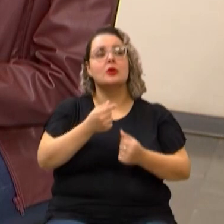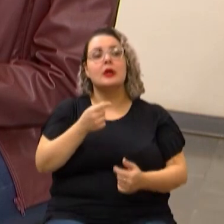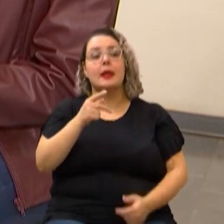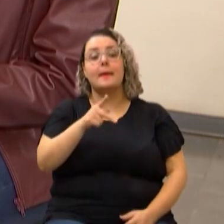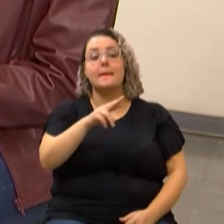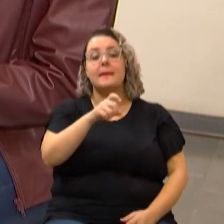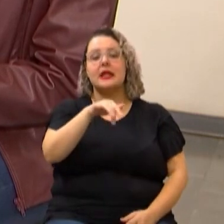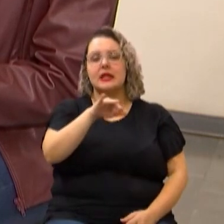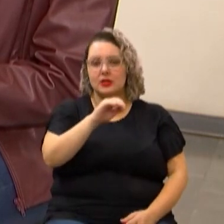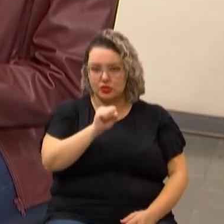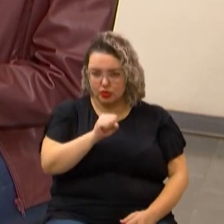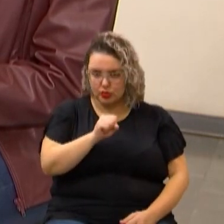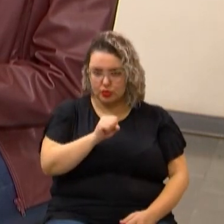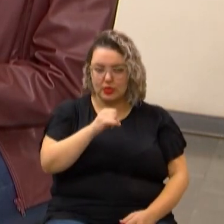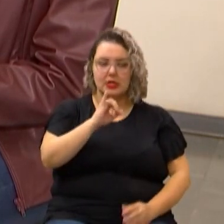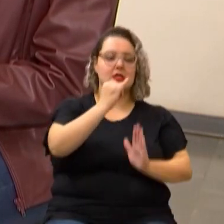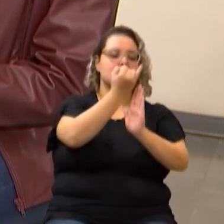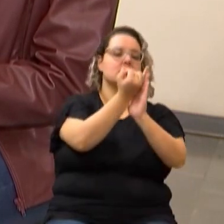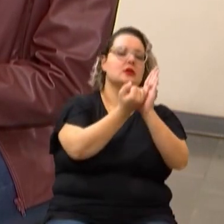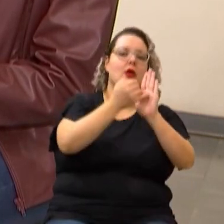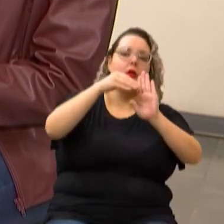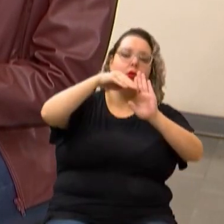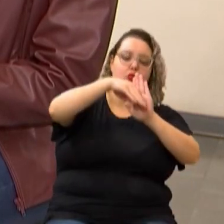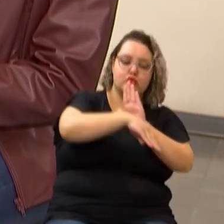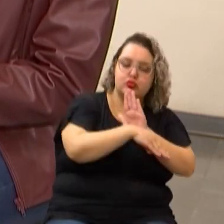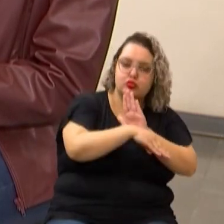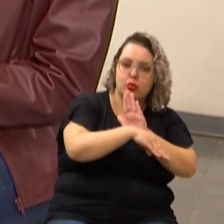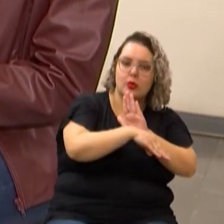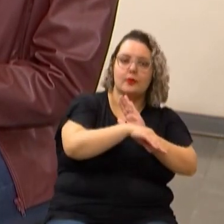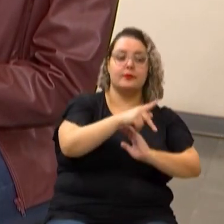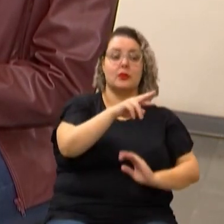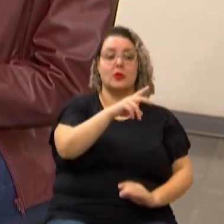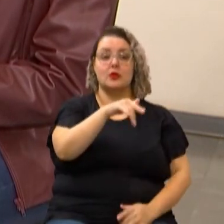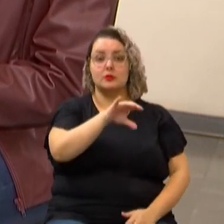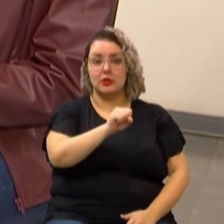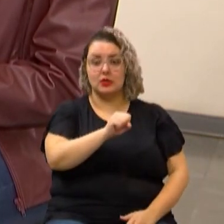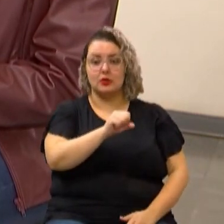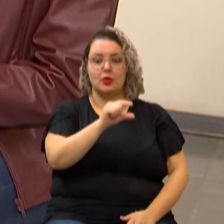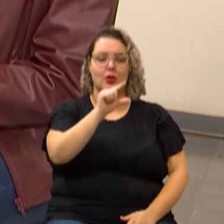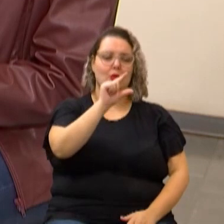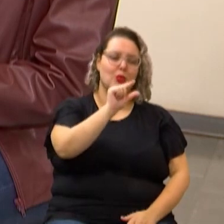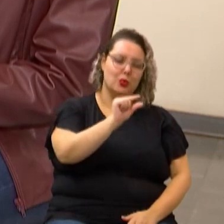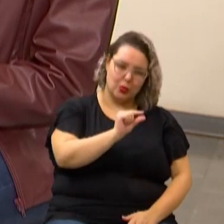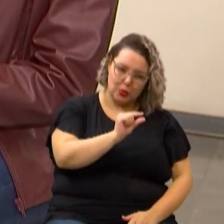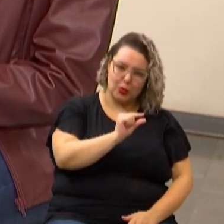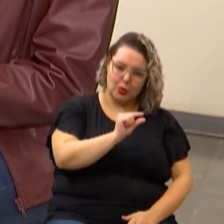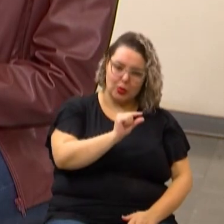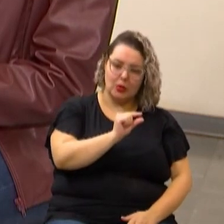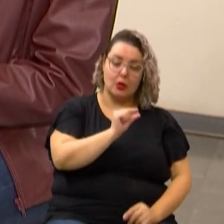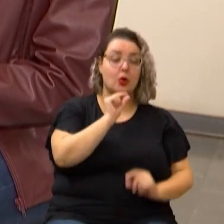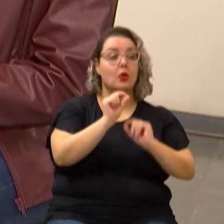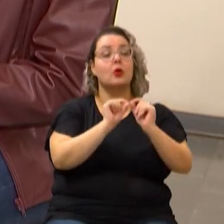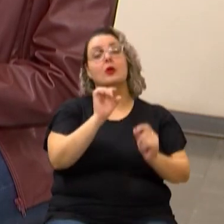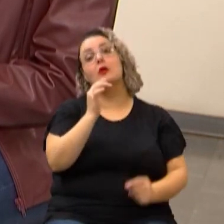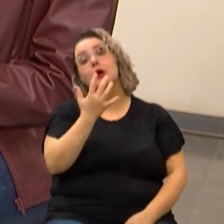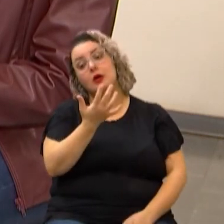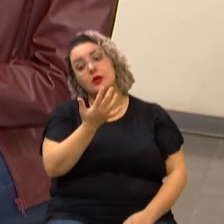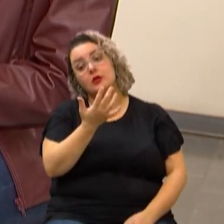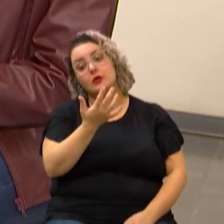Saúde, moradia, investimento de uma forma geral. Então a inflação, de fato, ela começa a ter